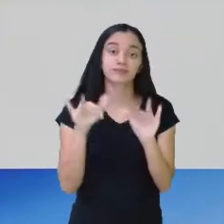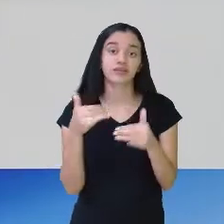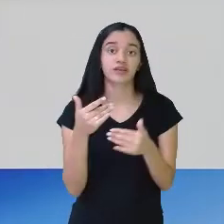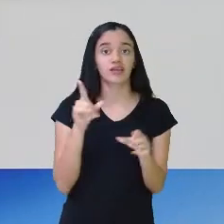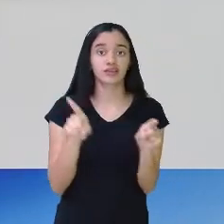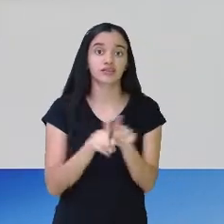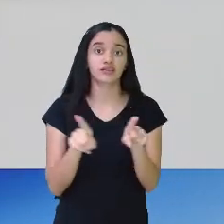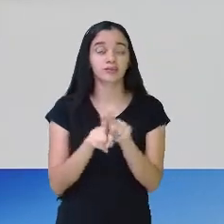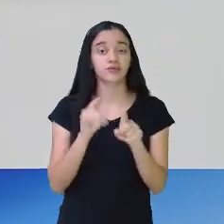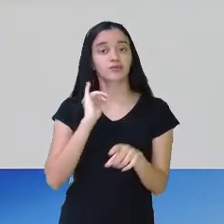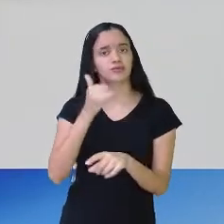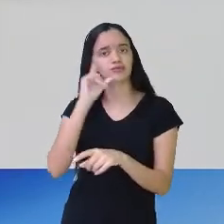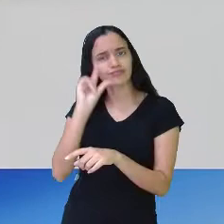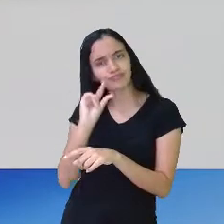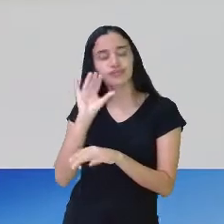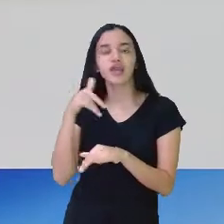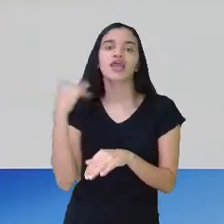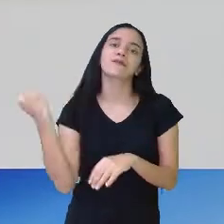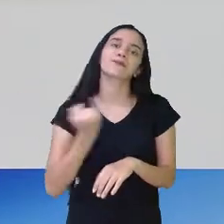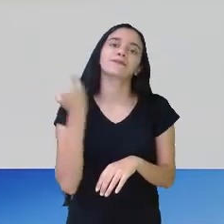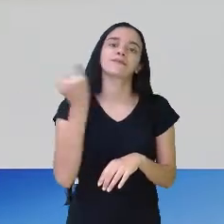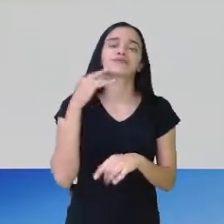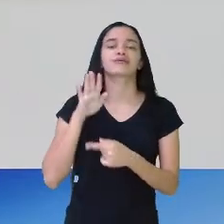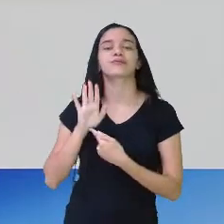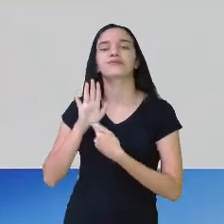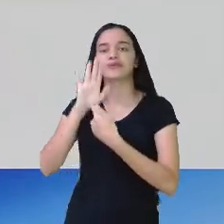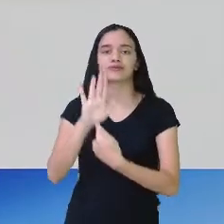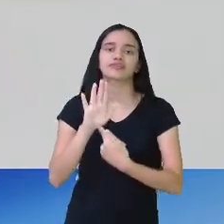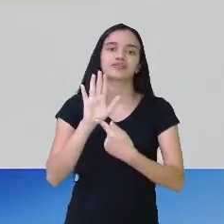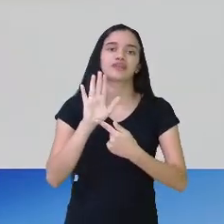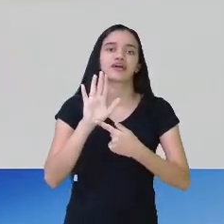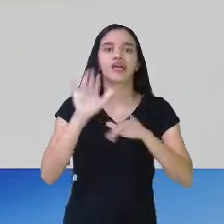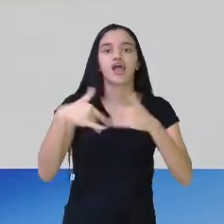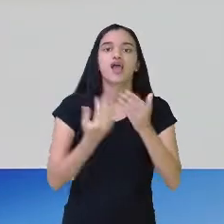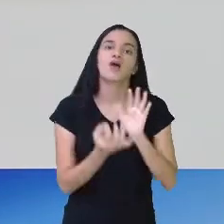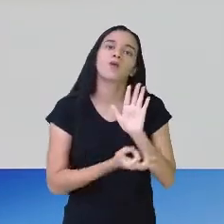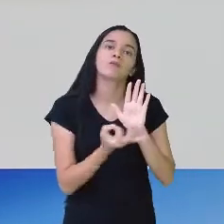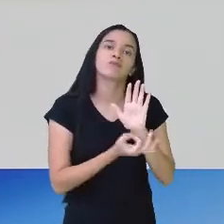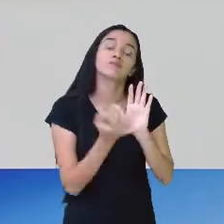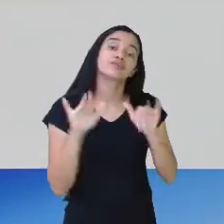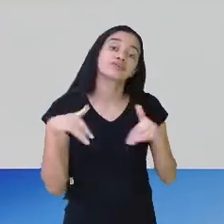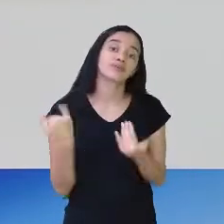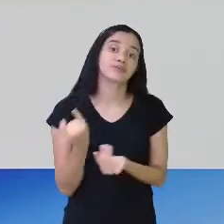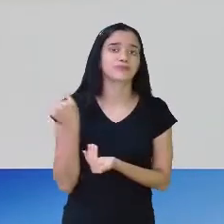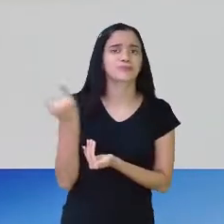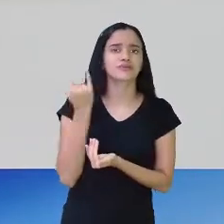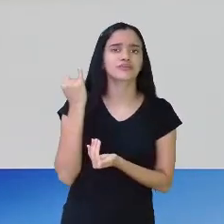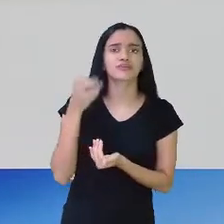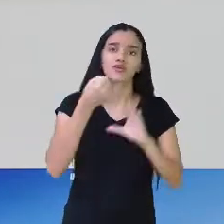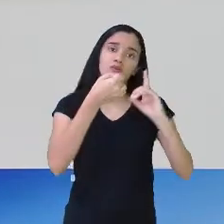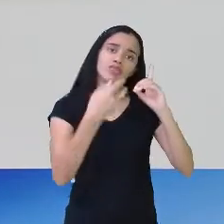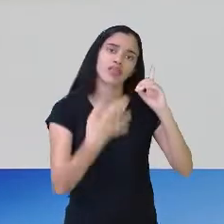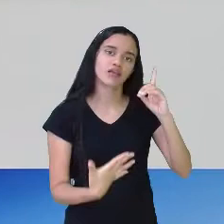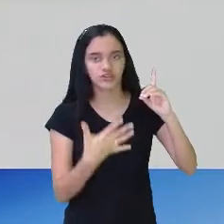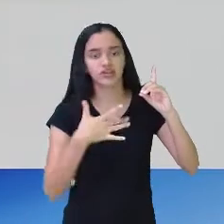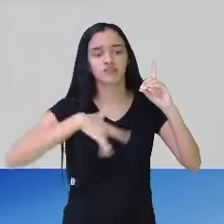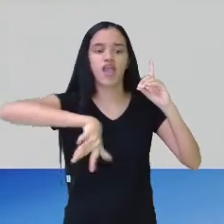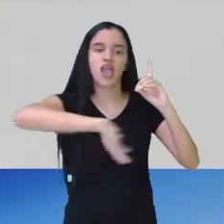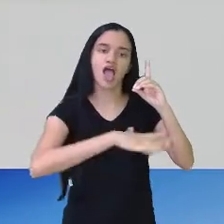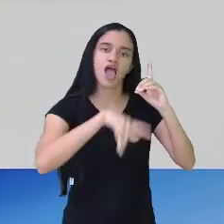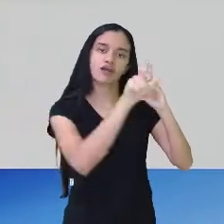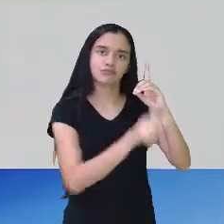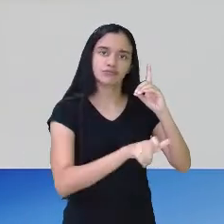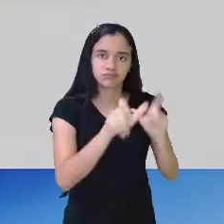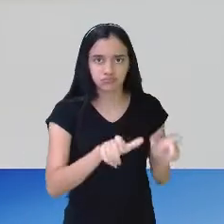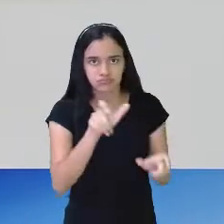No mini-conto, muito mais importante que mostrar é o sugerir. Então, mais importante do que eu descrever cenários,